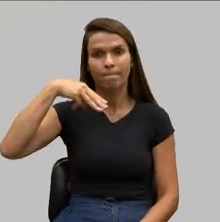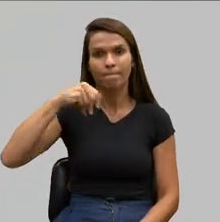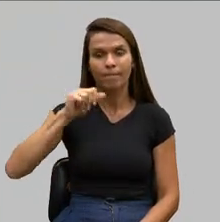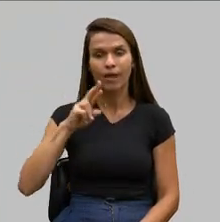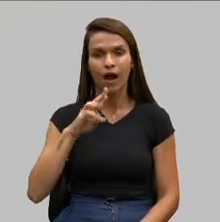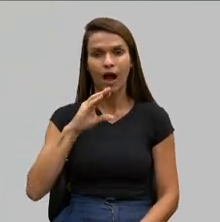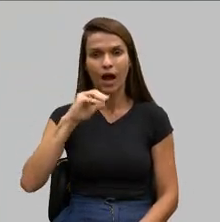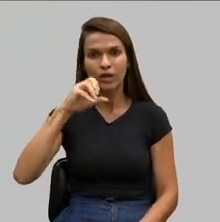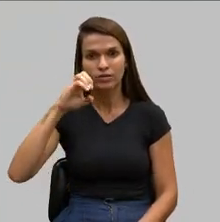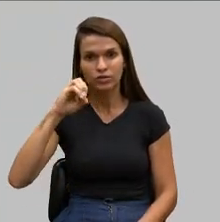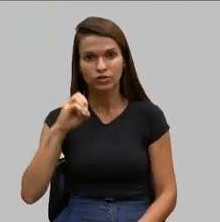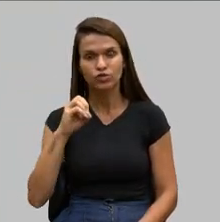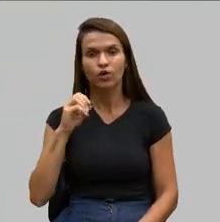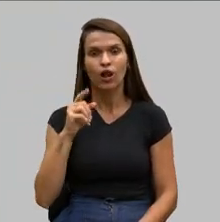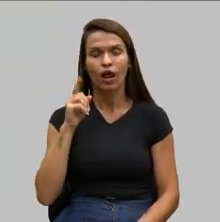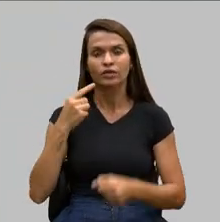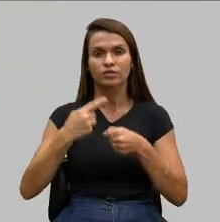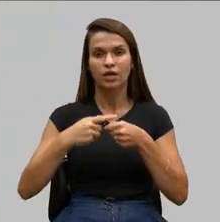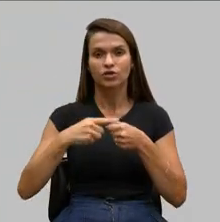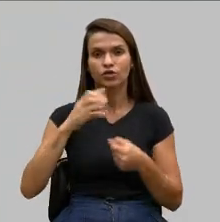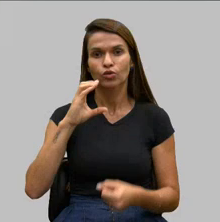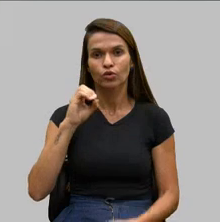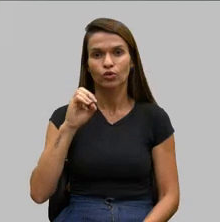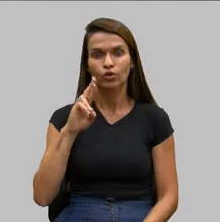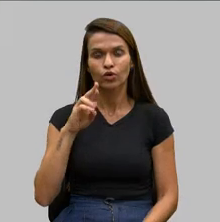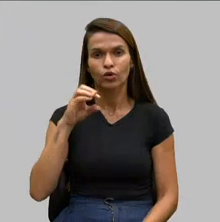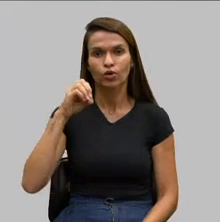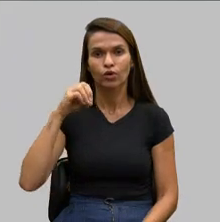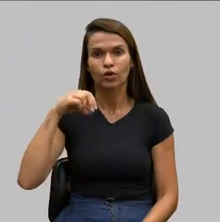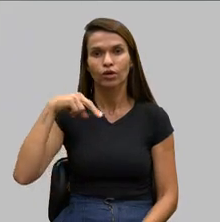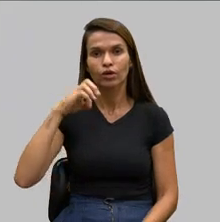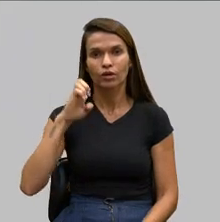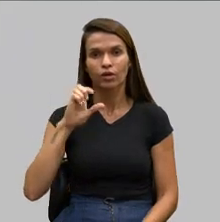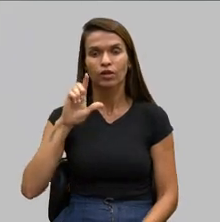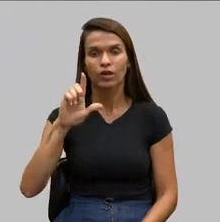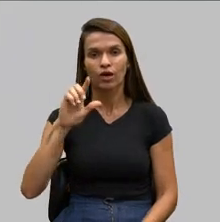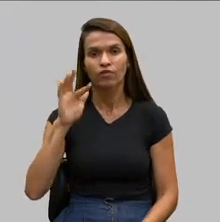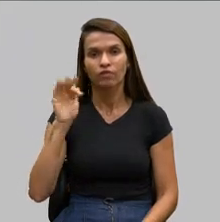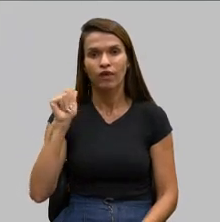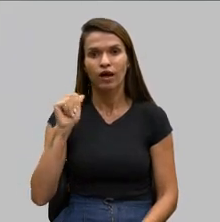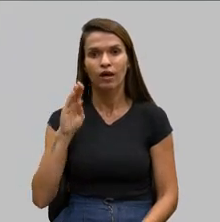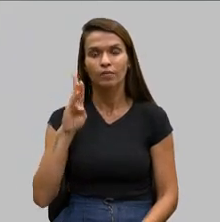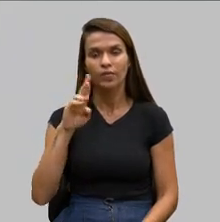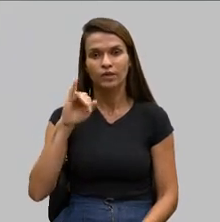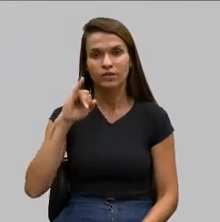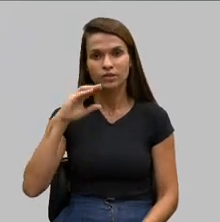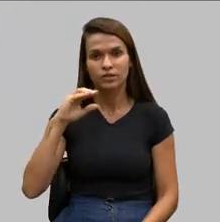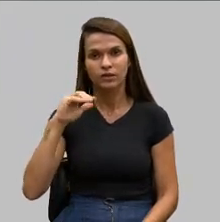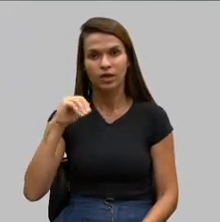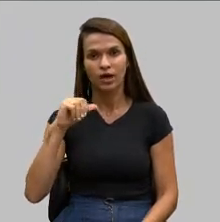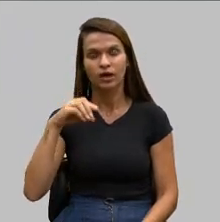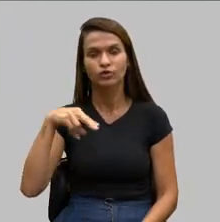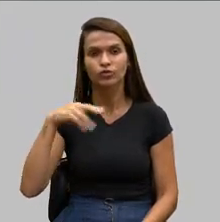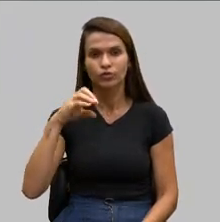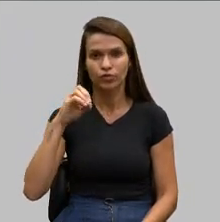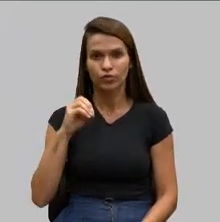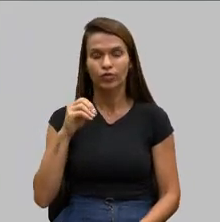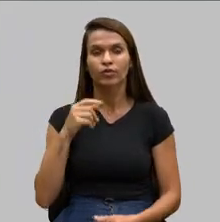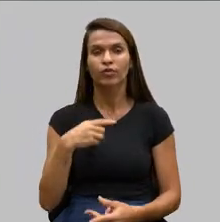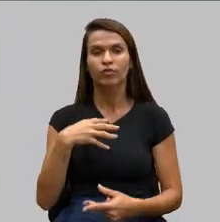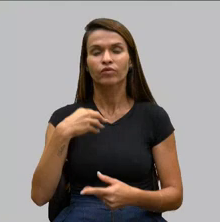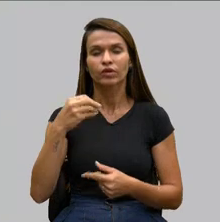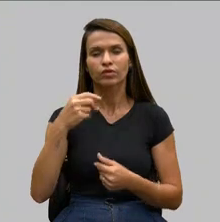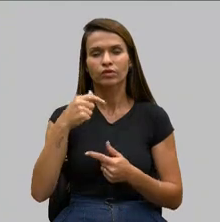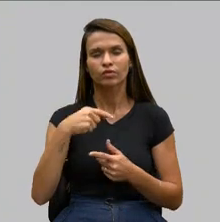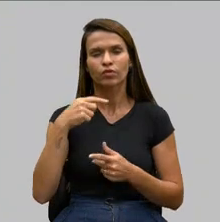bizarro de Coronel Fabriciano Gelton Pinto Coelho Filho Presidente do Conselho